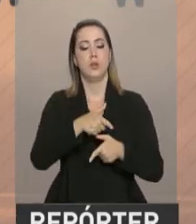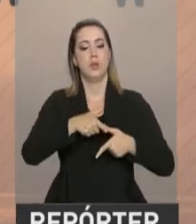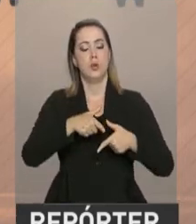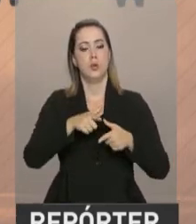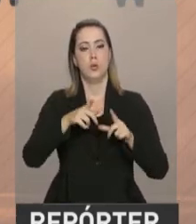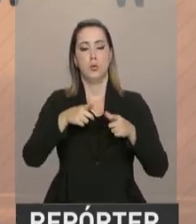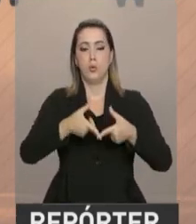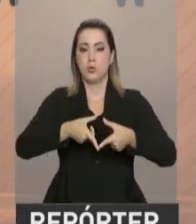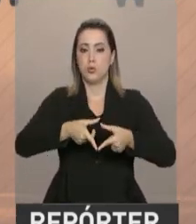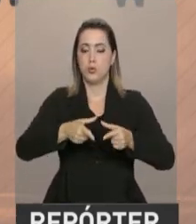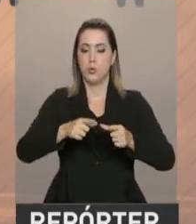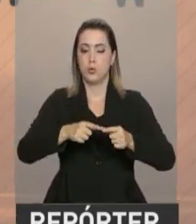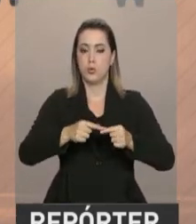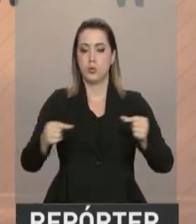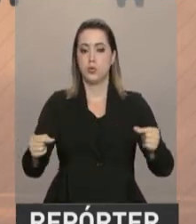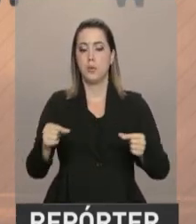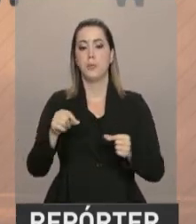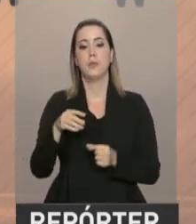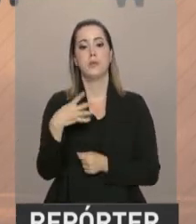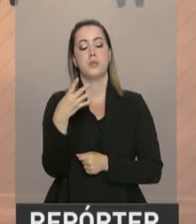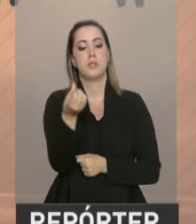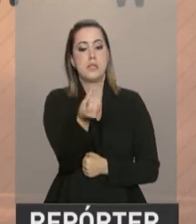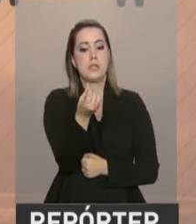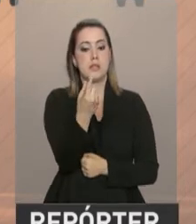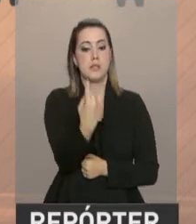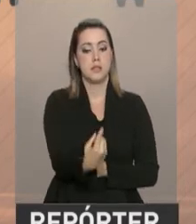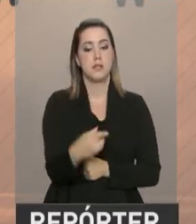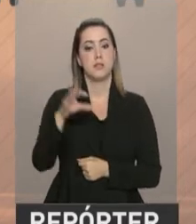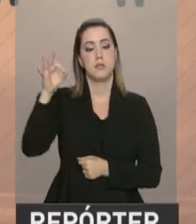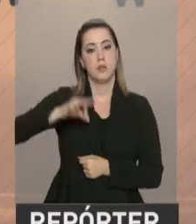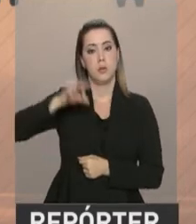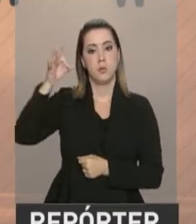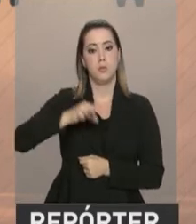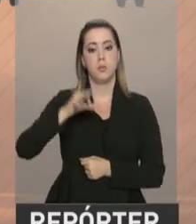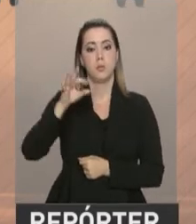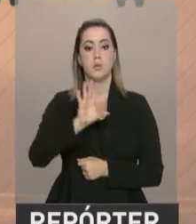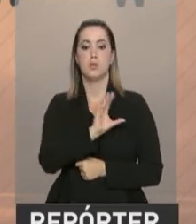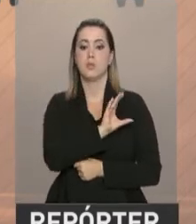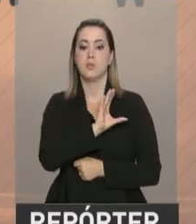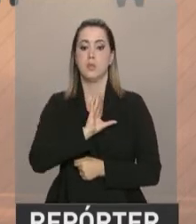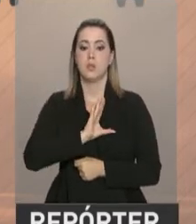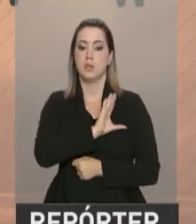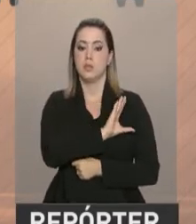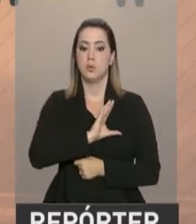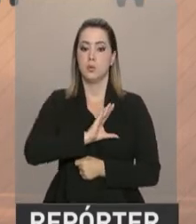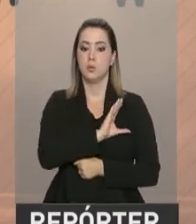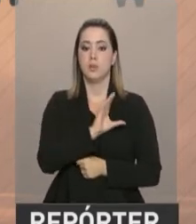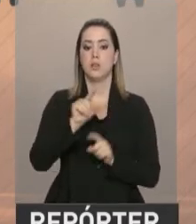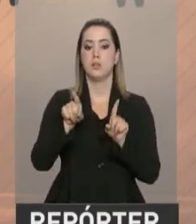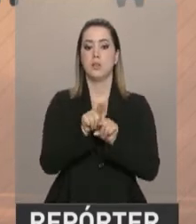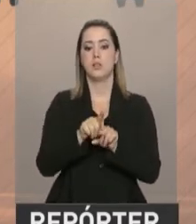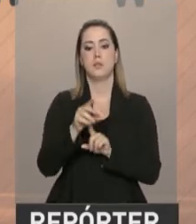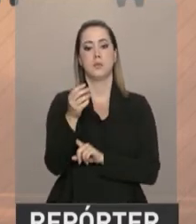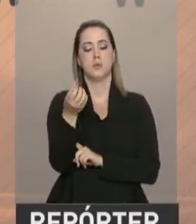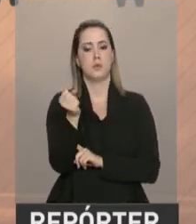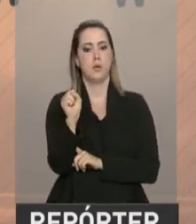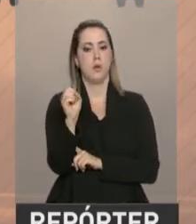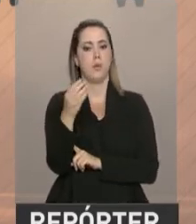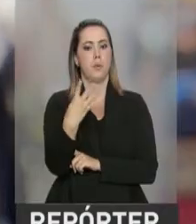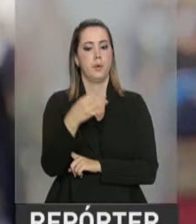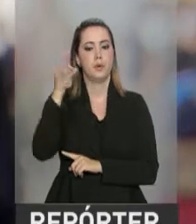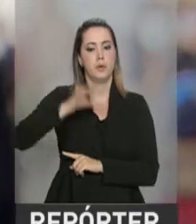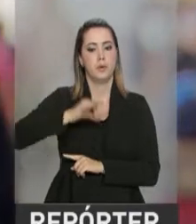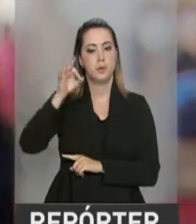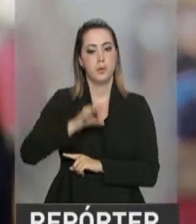61% o de canadenses 84% e os australianos 107 por